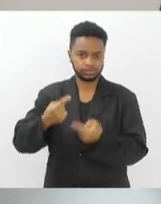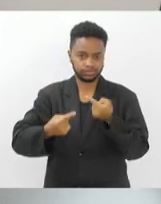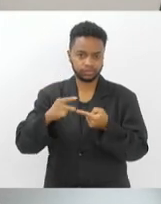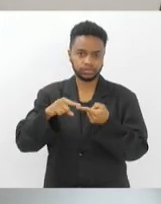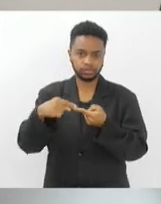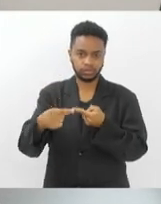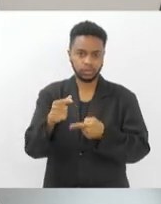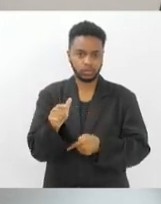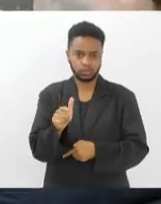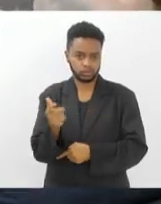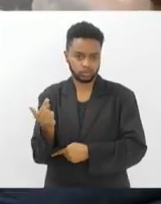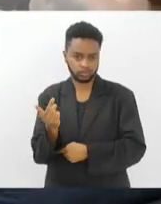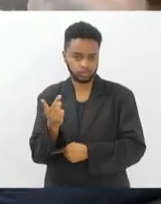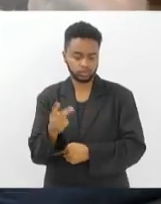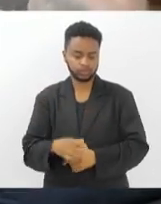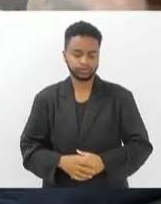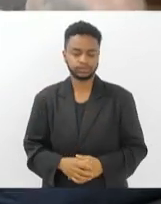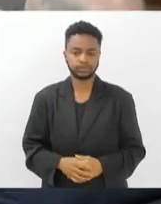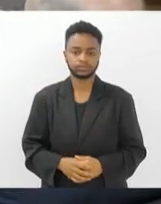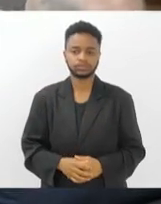Cozolino. Não estou entrando